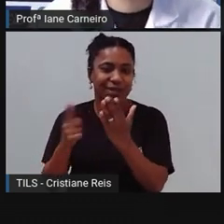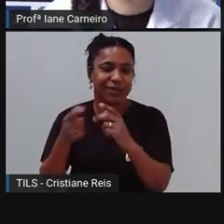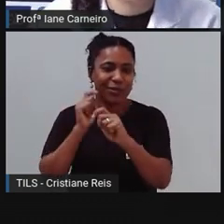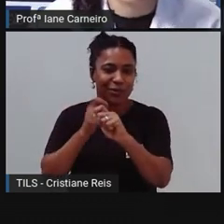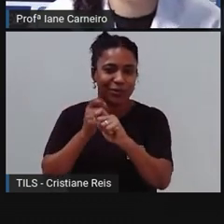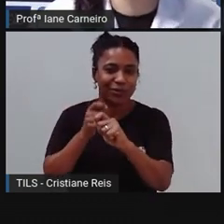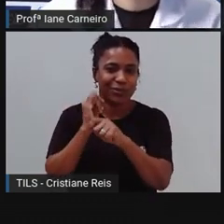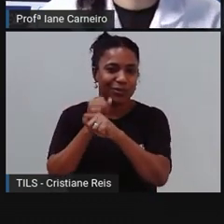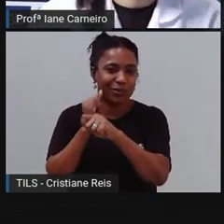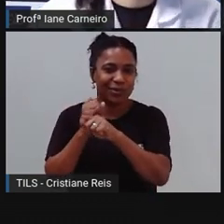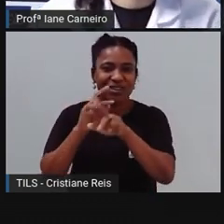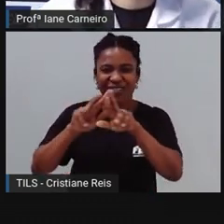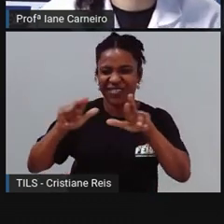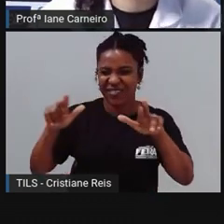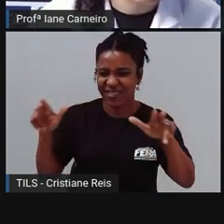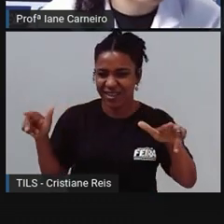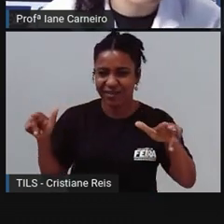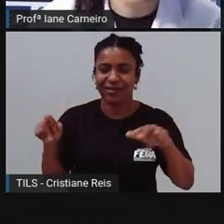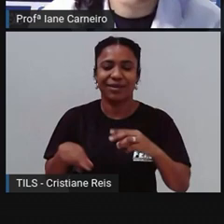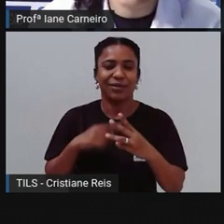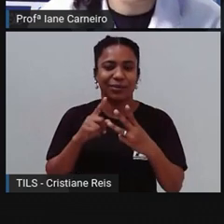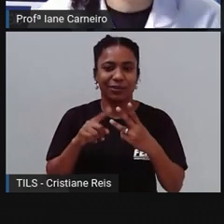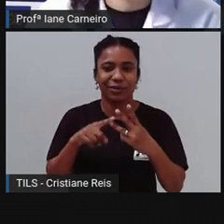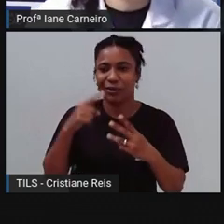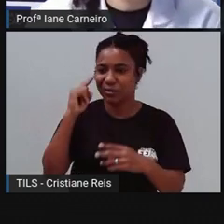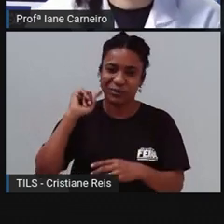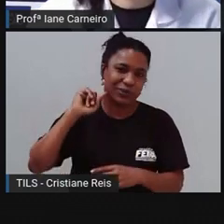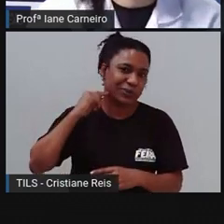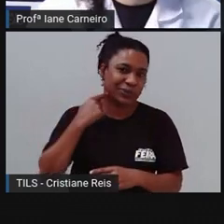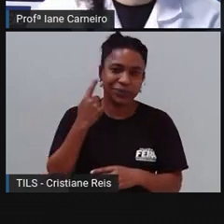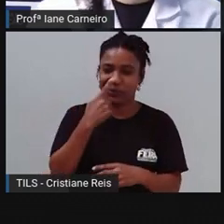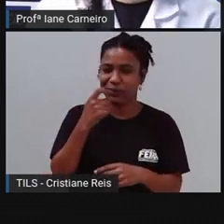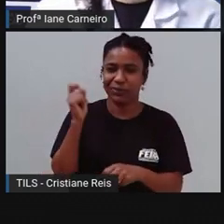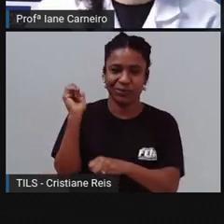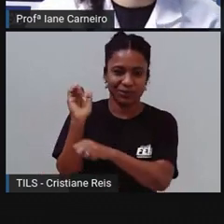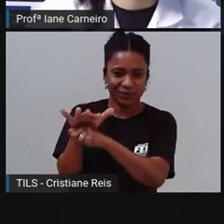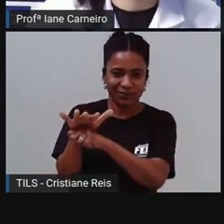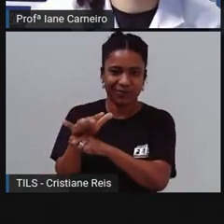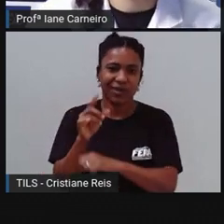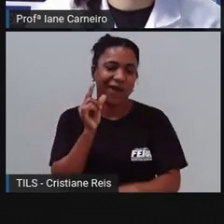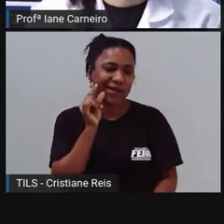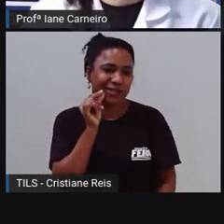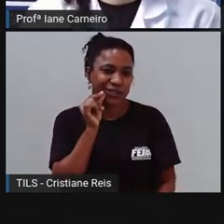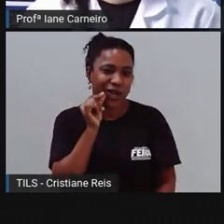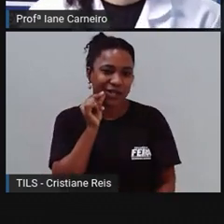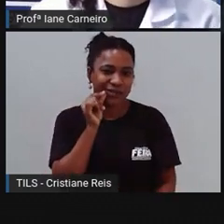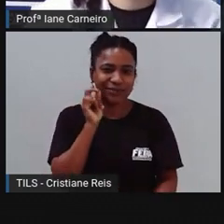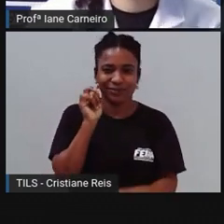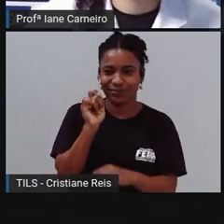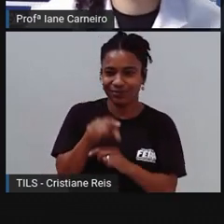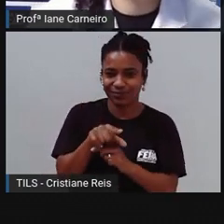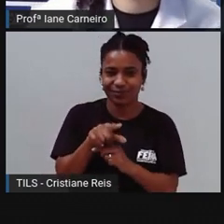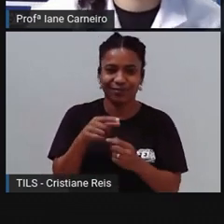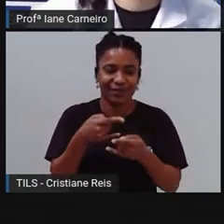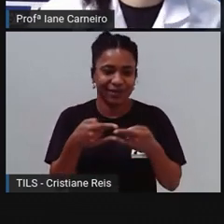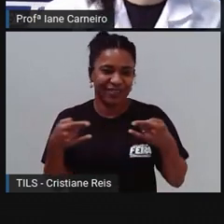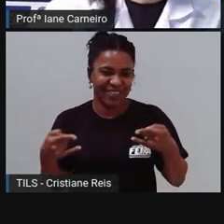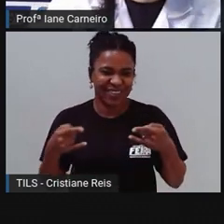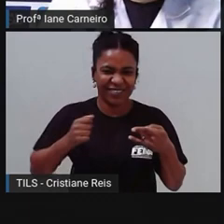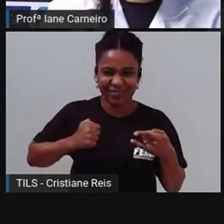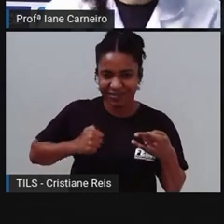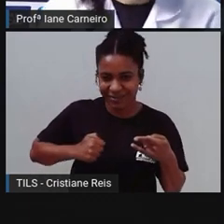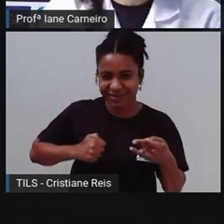embalagens em geral e os rejeitos, que é aquilo que a gente não tem como reciclar, né? Que é o chiclete, a fralda, o papel higiênico,